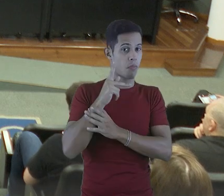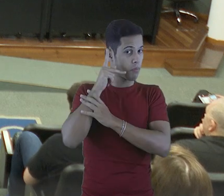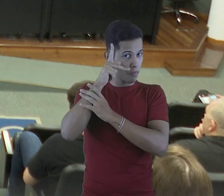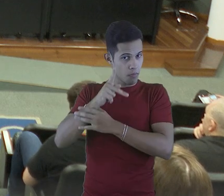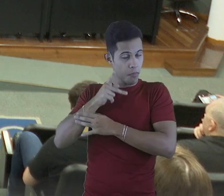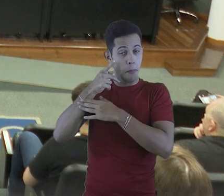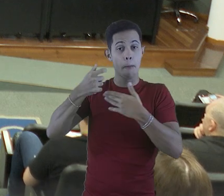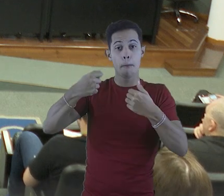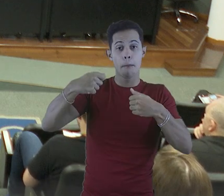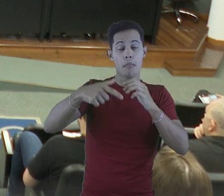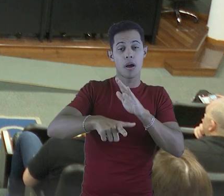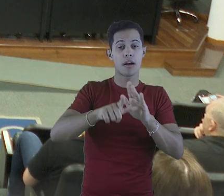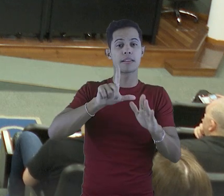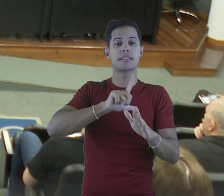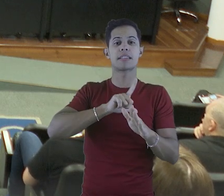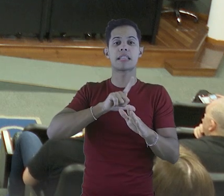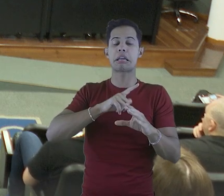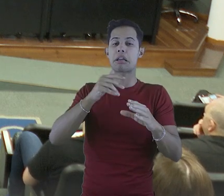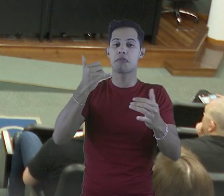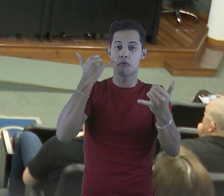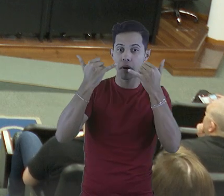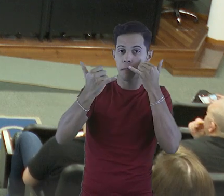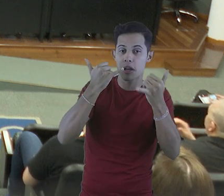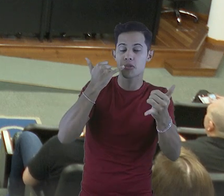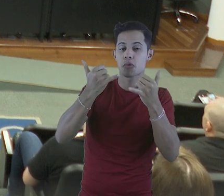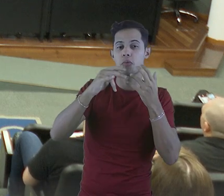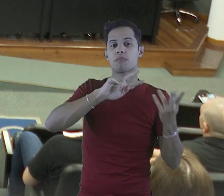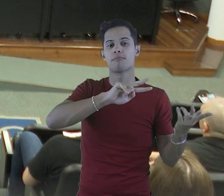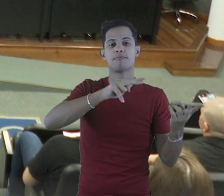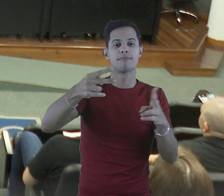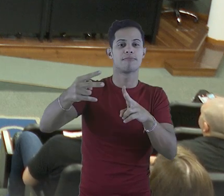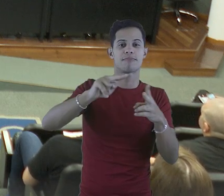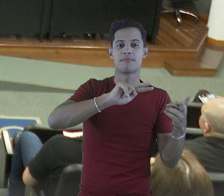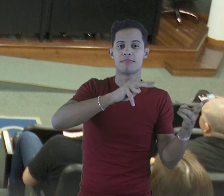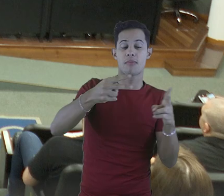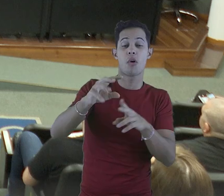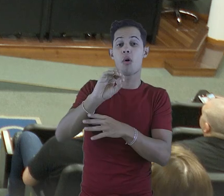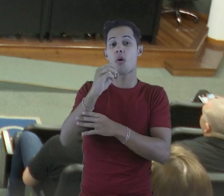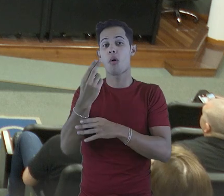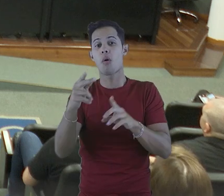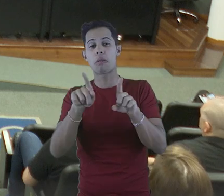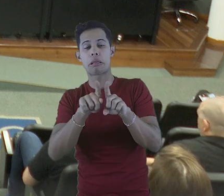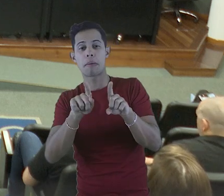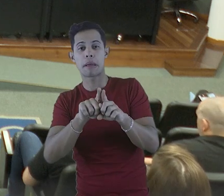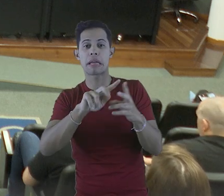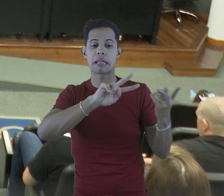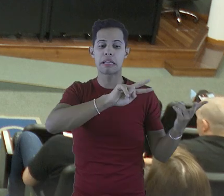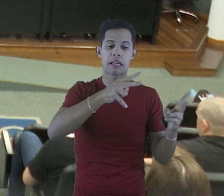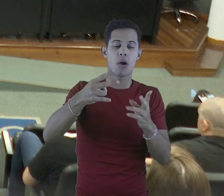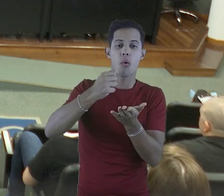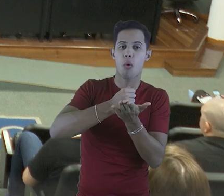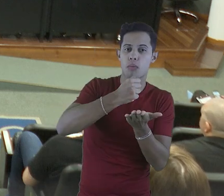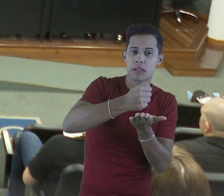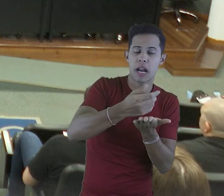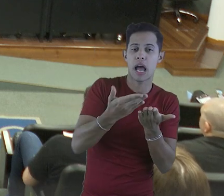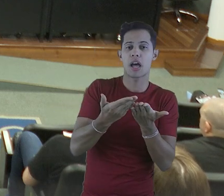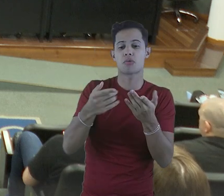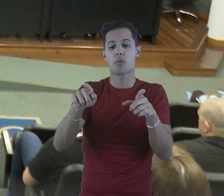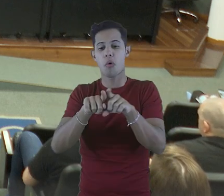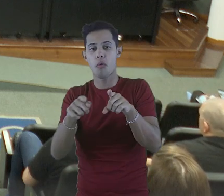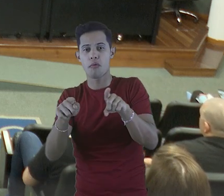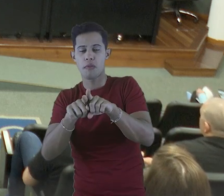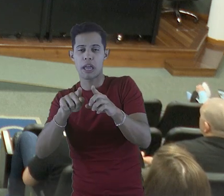execução descentralizada dessas políticas você precisa ter o encaminhamento dessas informações ou ainda quando houver previsão legal ou